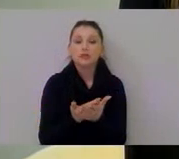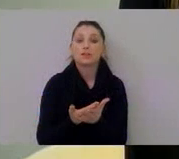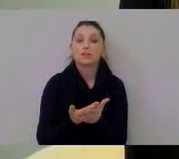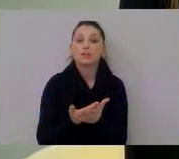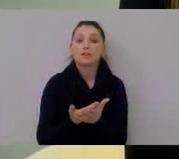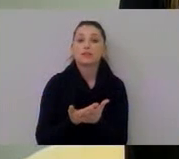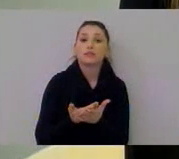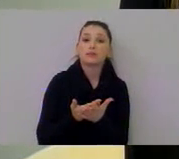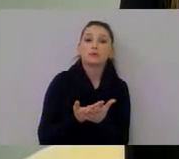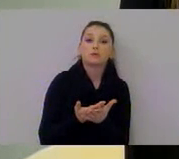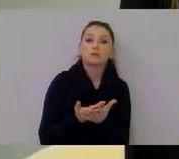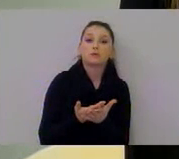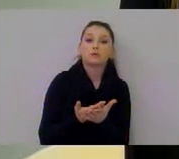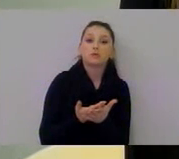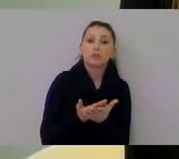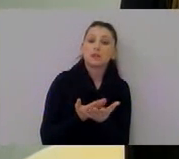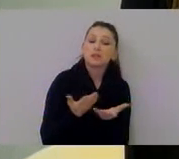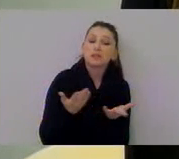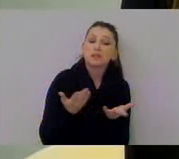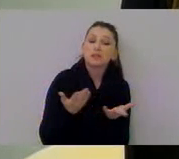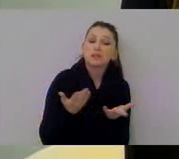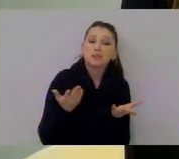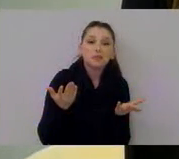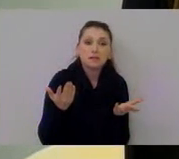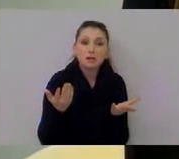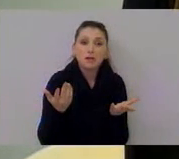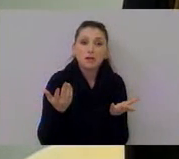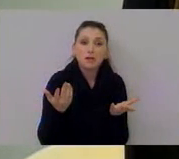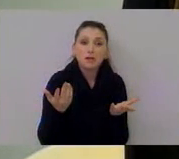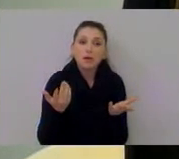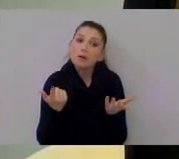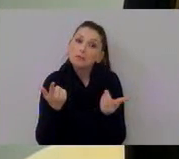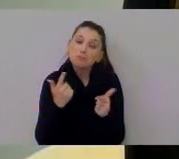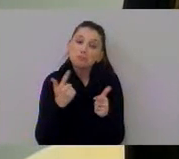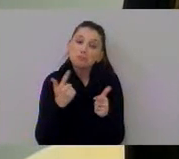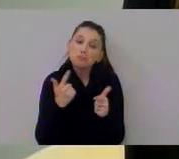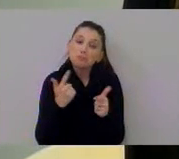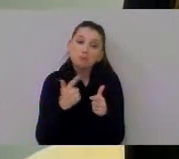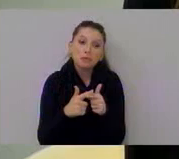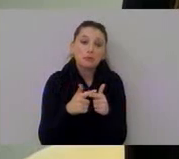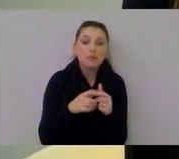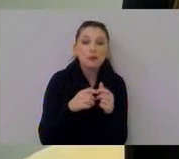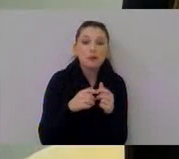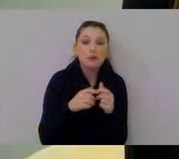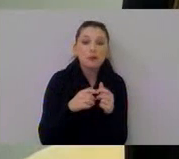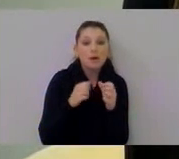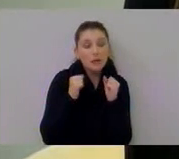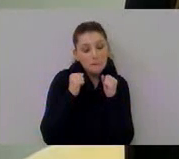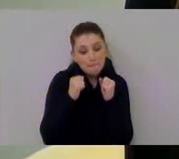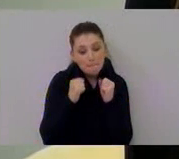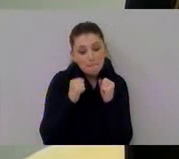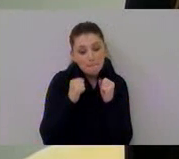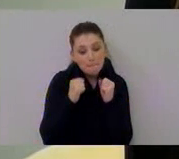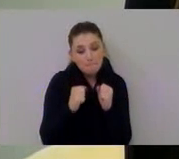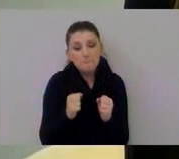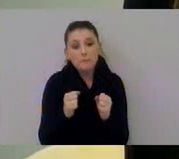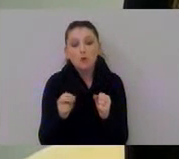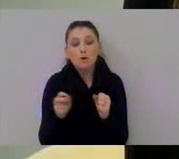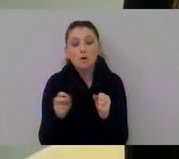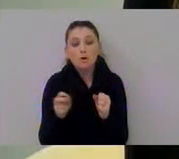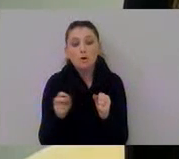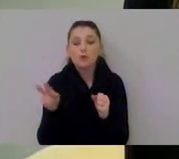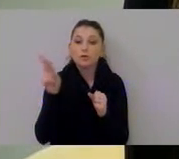das vias para que vários problemas desses não aconteçam, para não se gastem